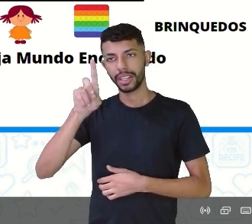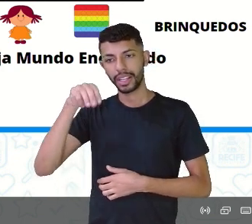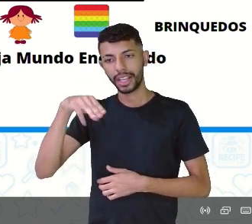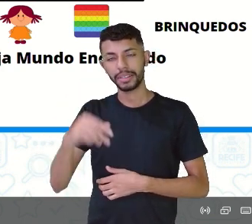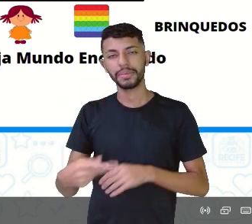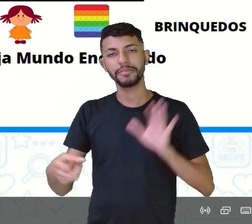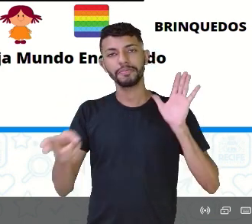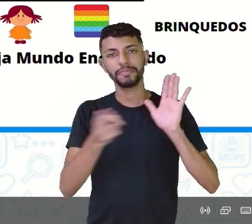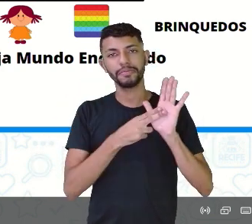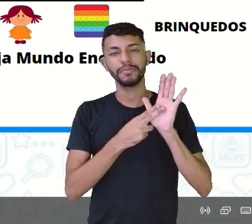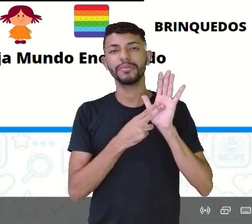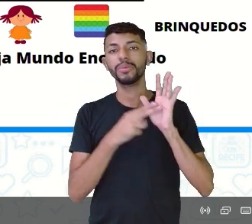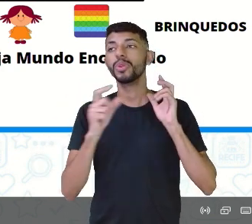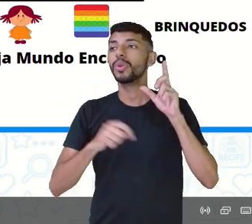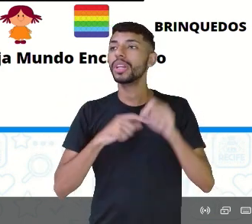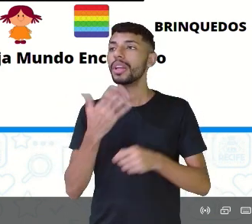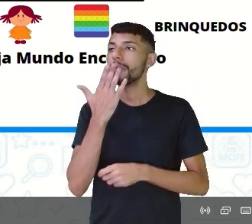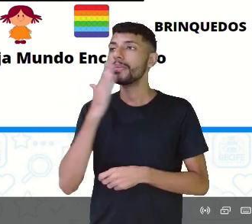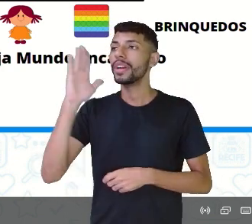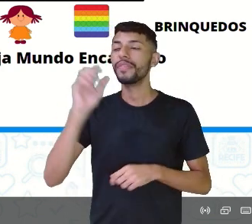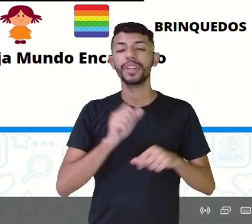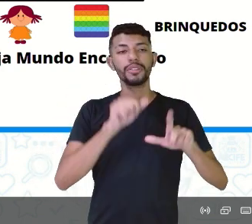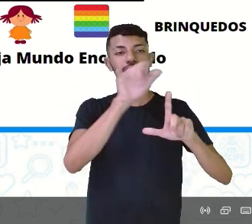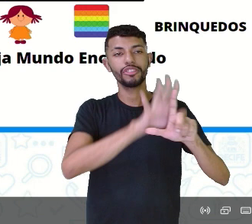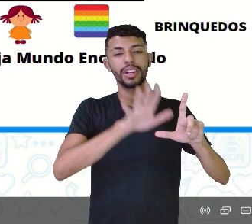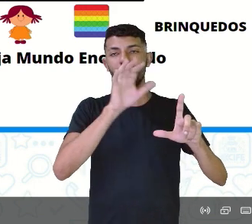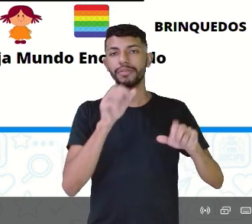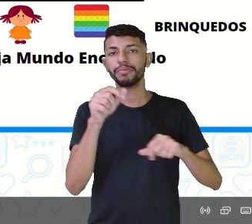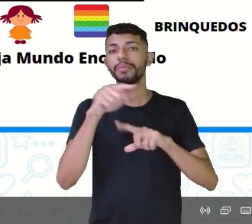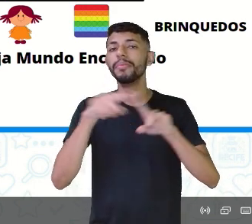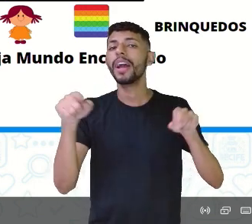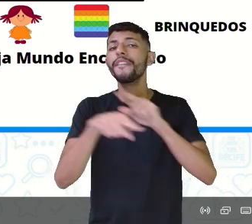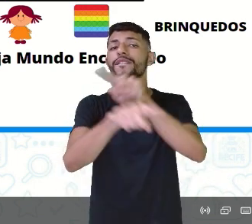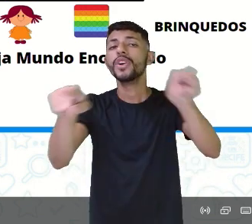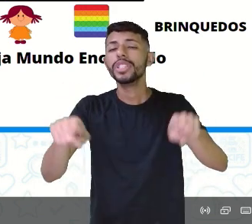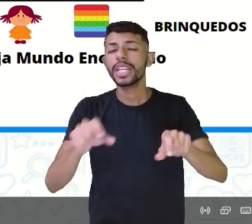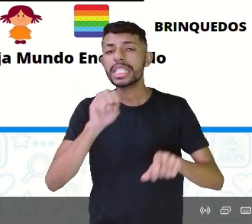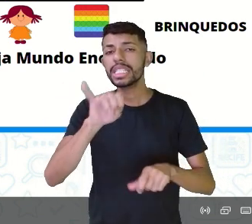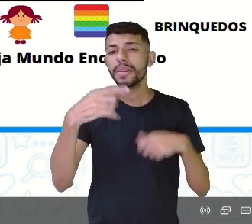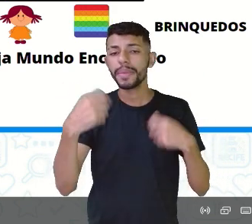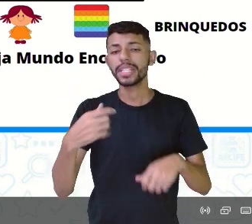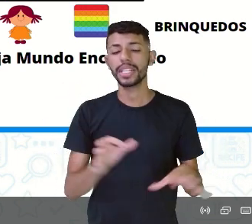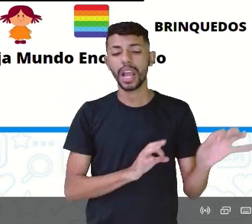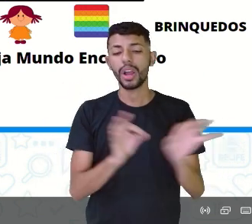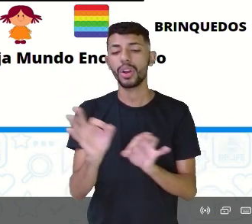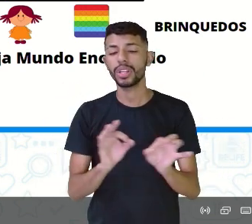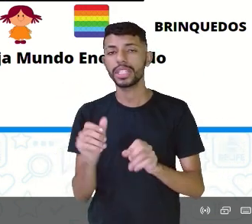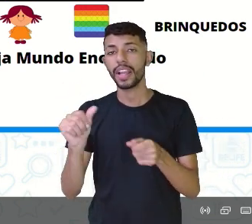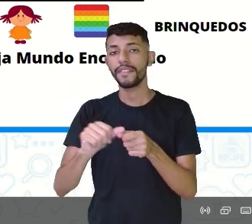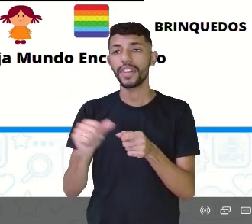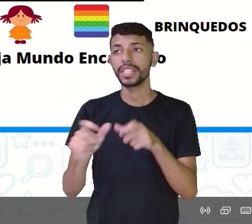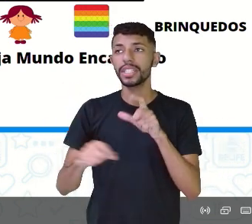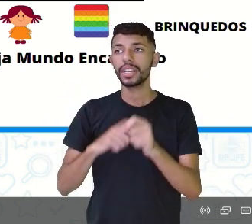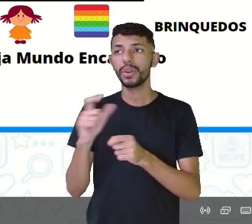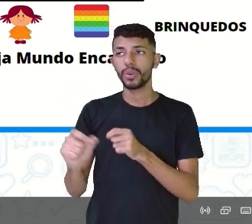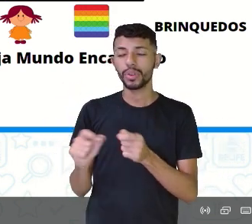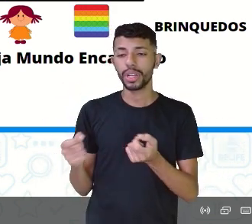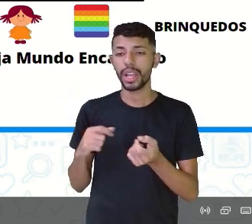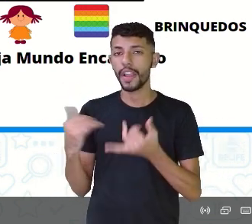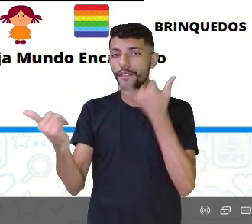que prefiro gráficos. E vocês? Se fosse para organizar, para fazer o levantamento